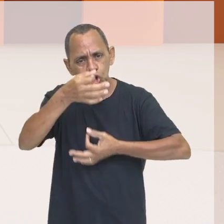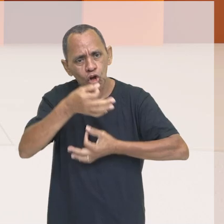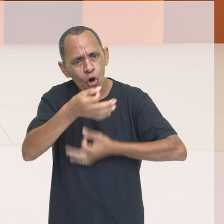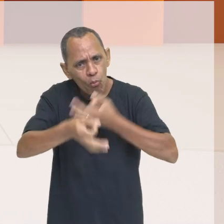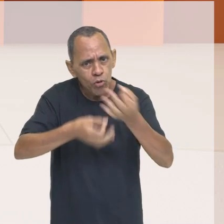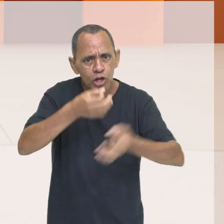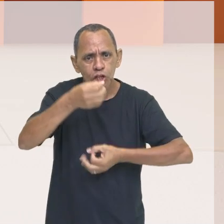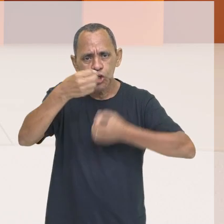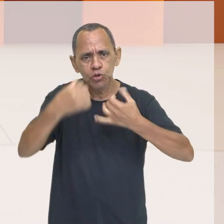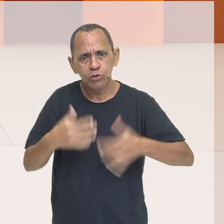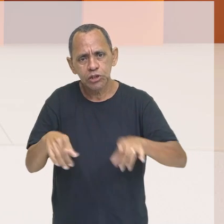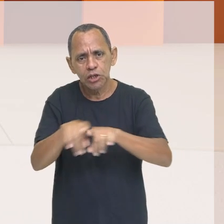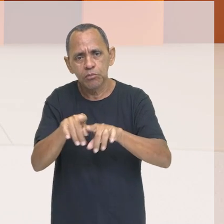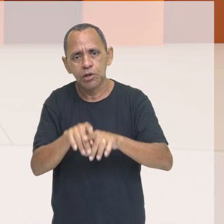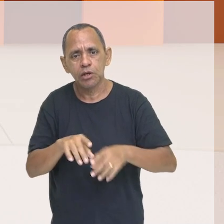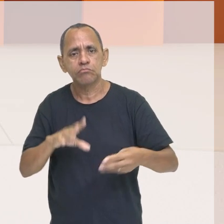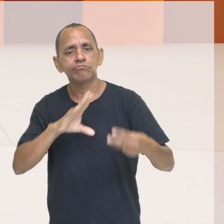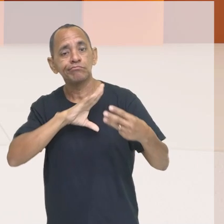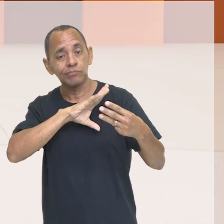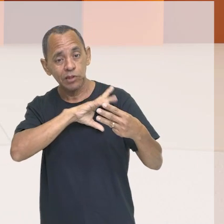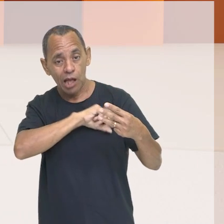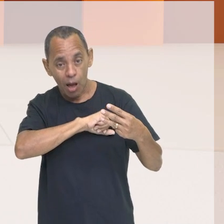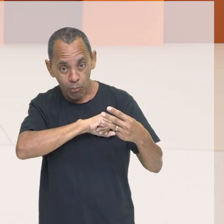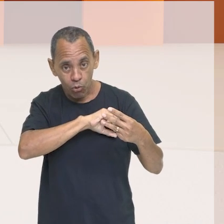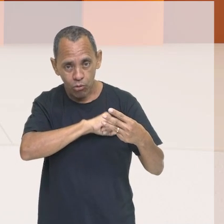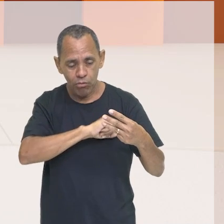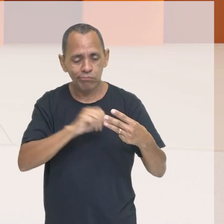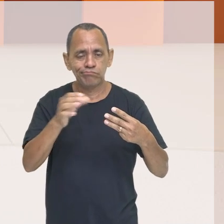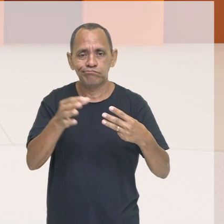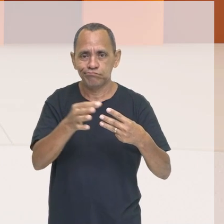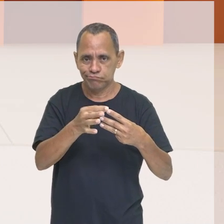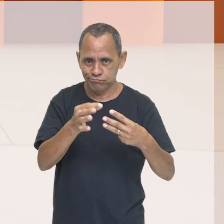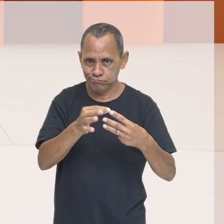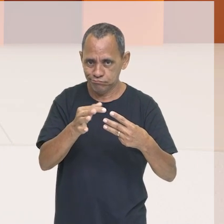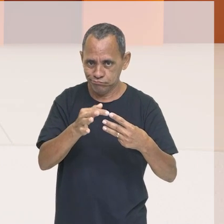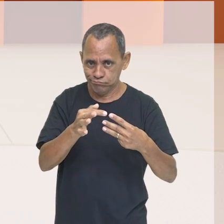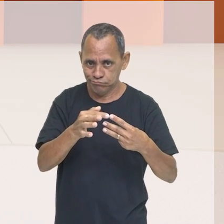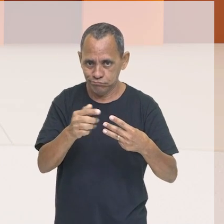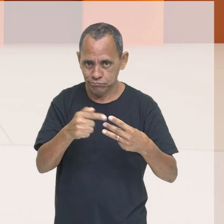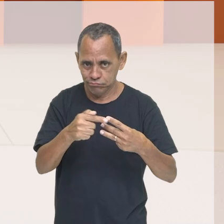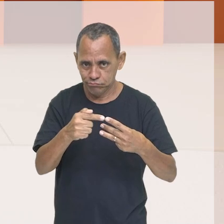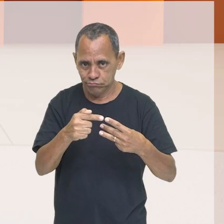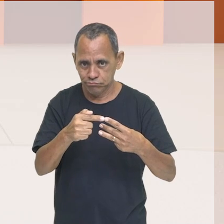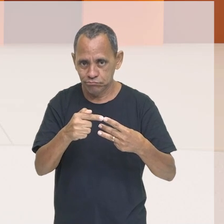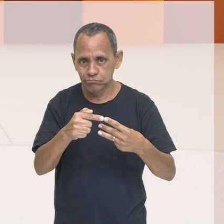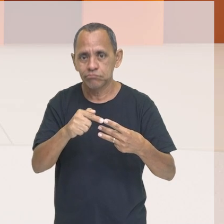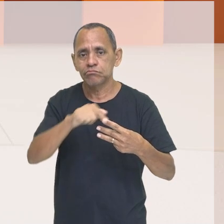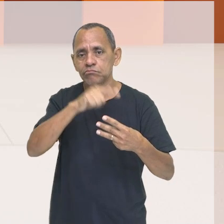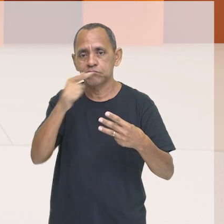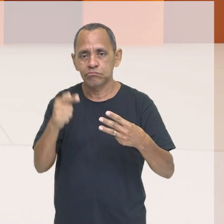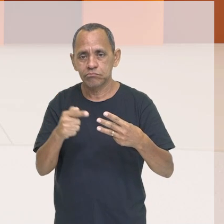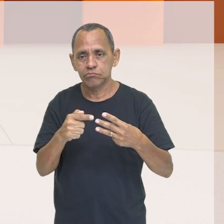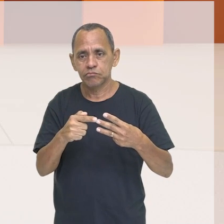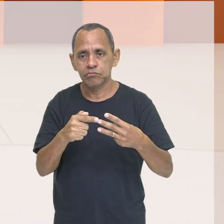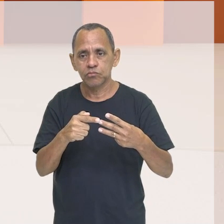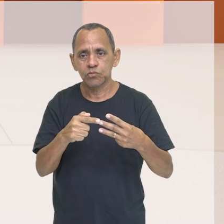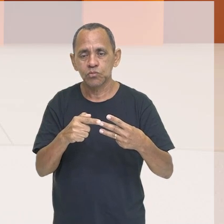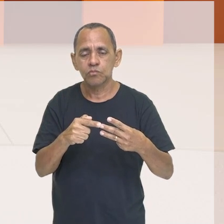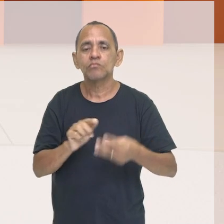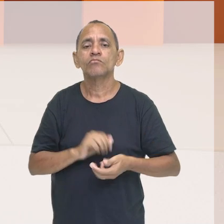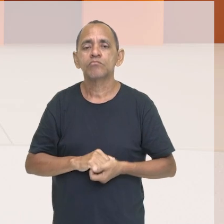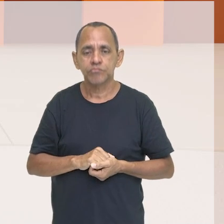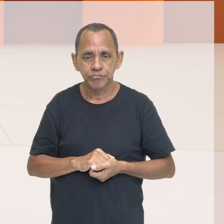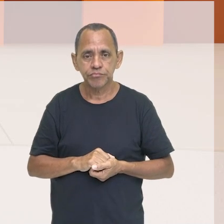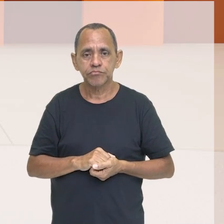social. A esfera do amor, é isso, que é, nessa primeira esfera, o reconhecimento